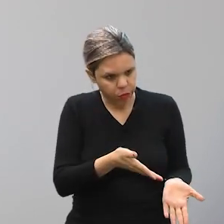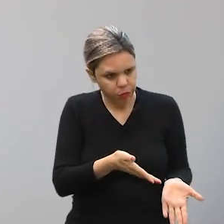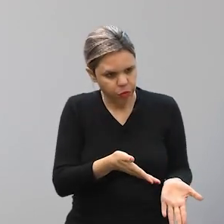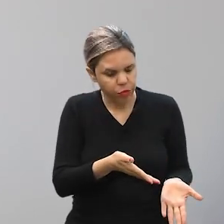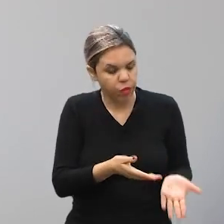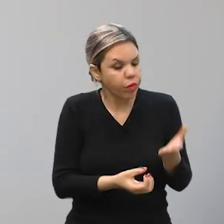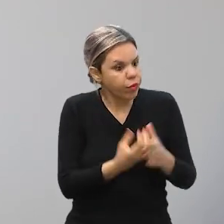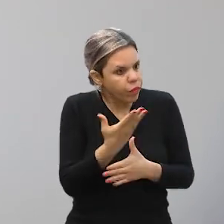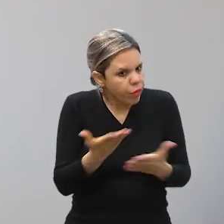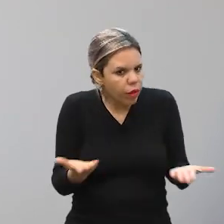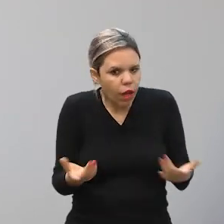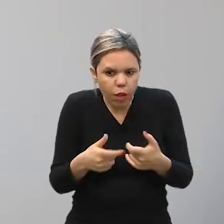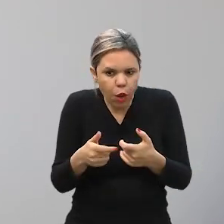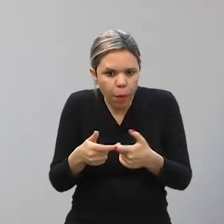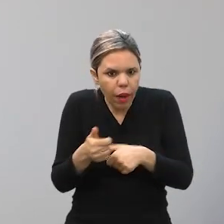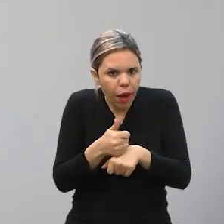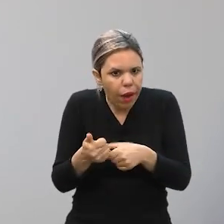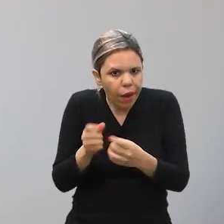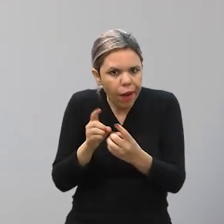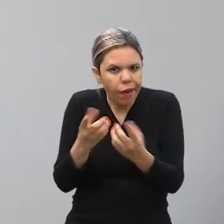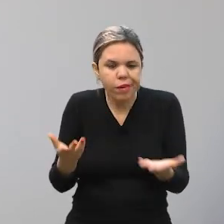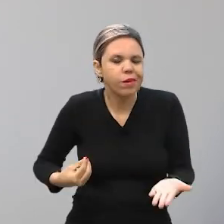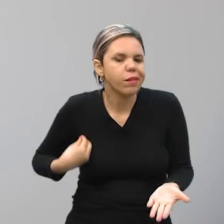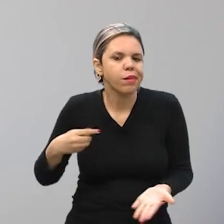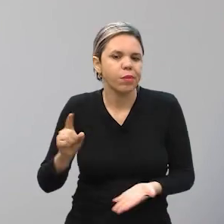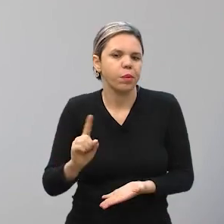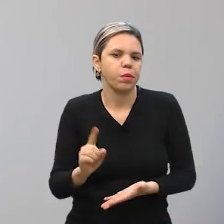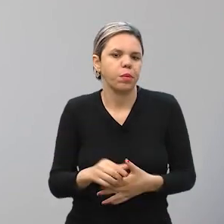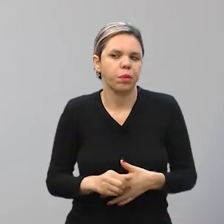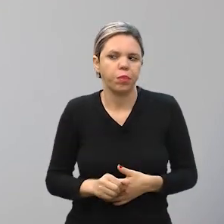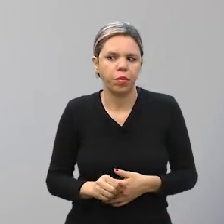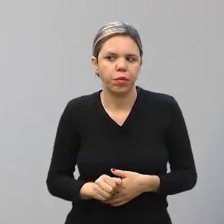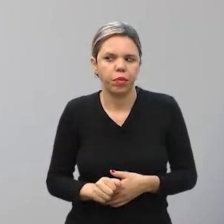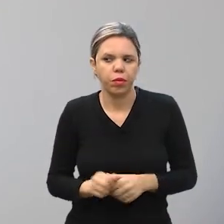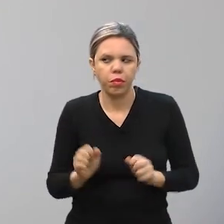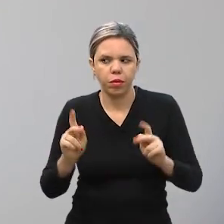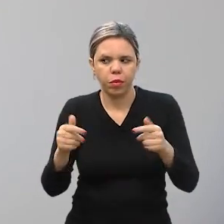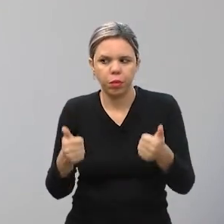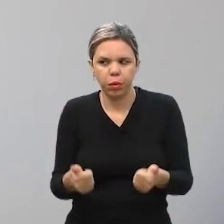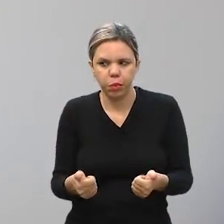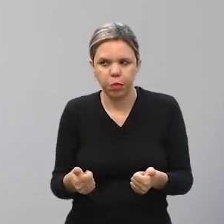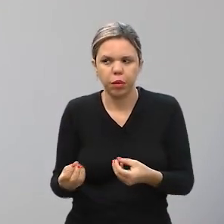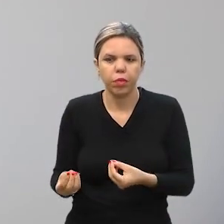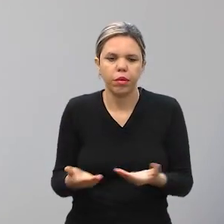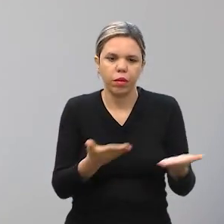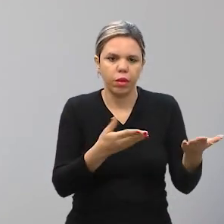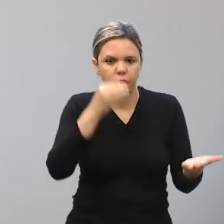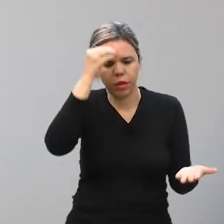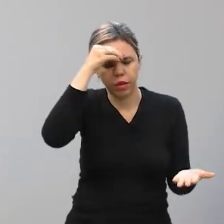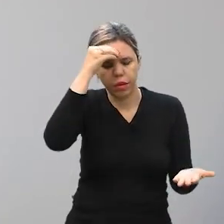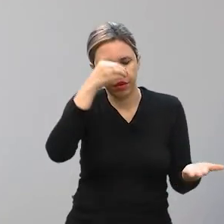que acontece? Cadê o pediatra? Também não está. Lá, tá bom, vai, Beth, traz aí o sobrinho.